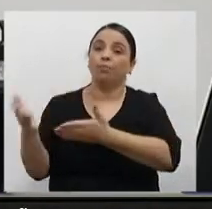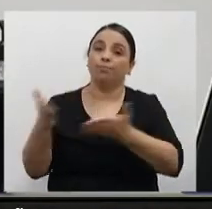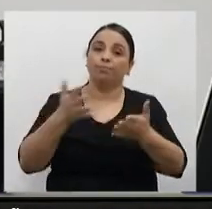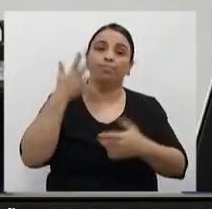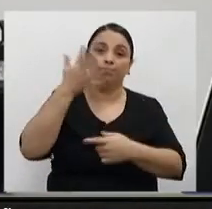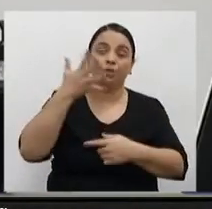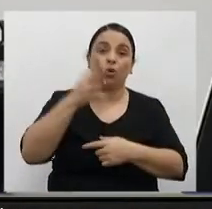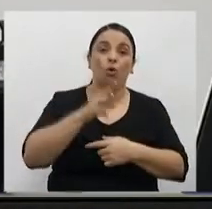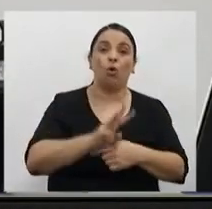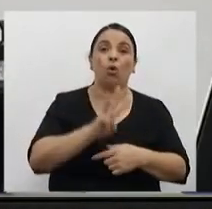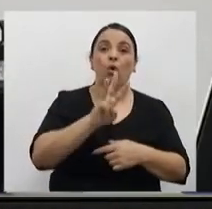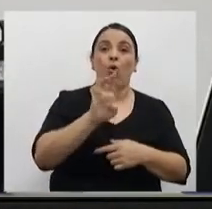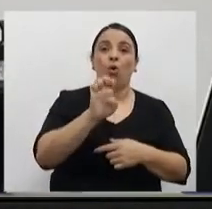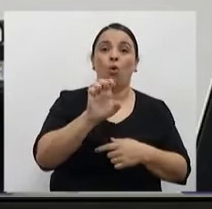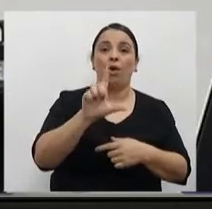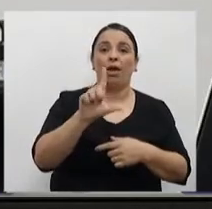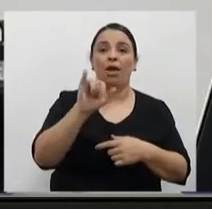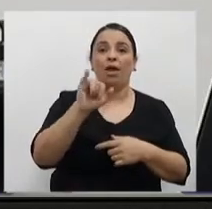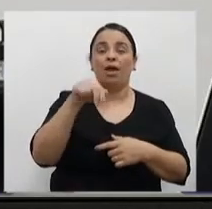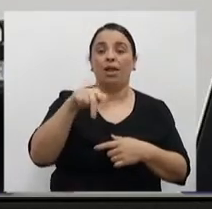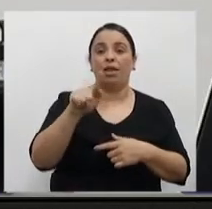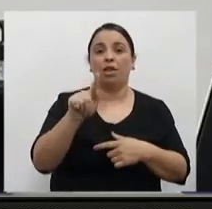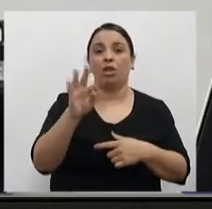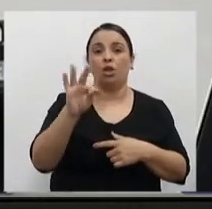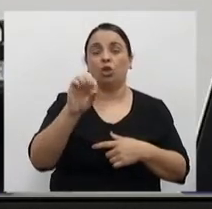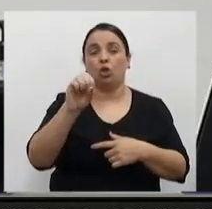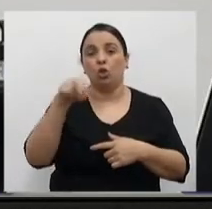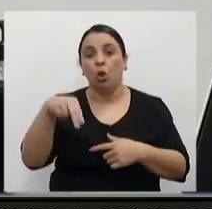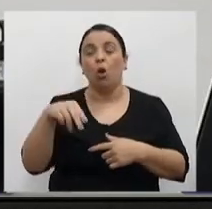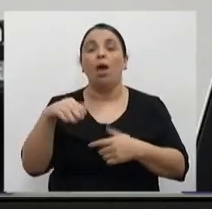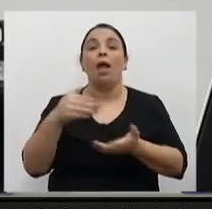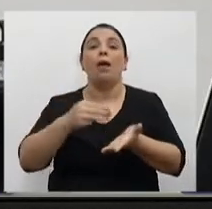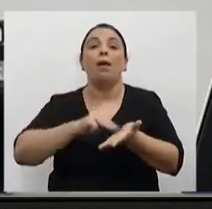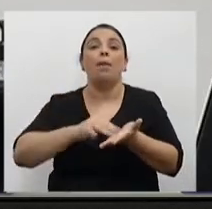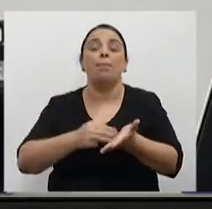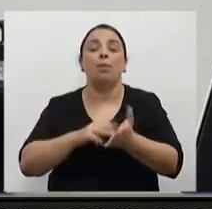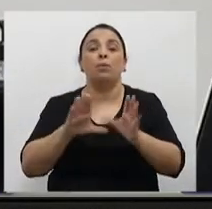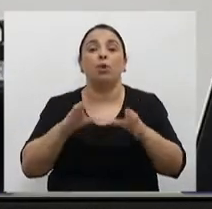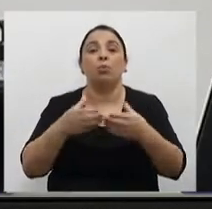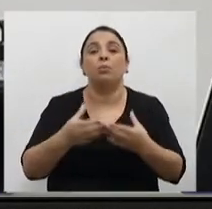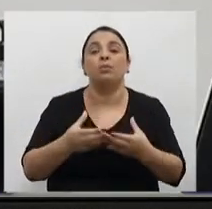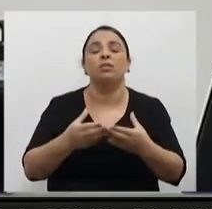dos Direitos da Pessoa com Deficiência de Juiz de Fora. Wellington.